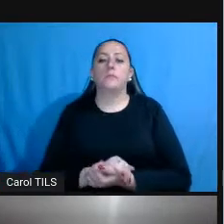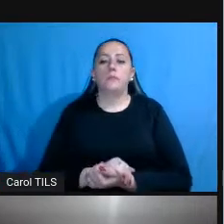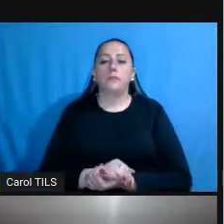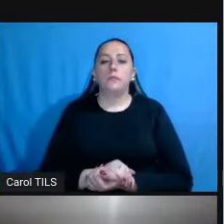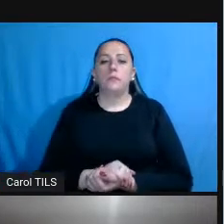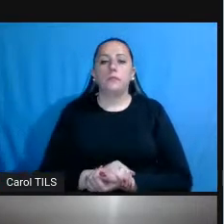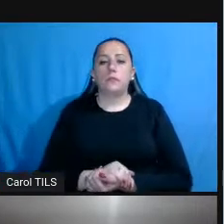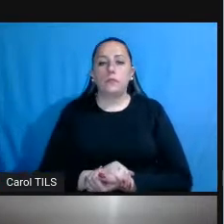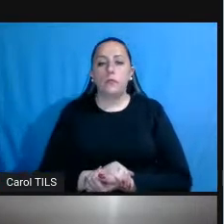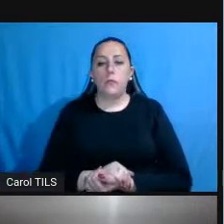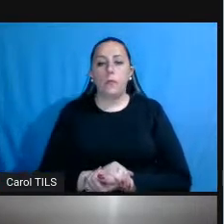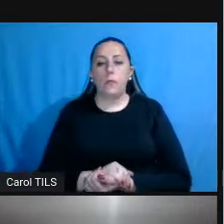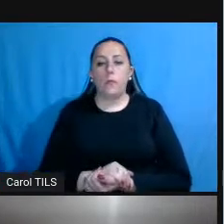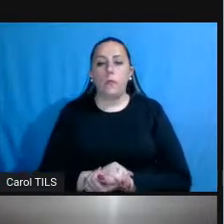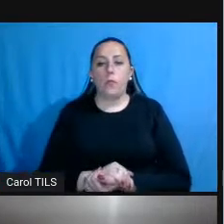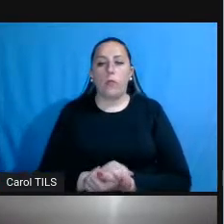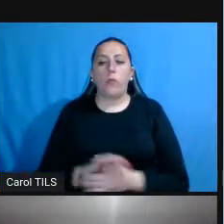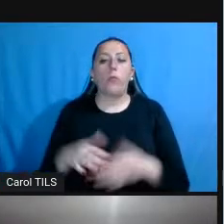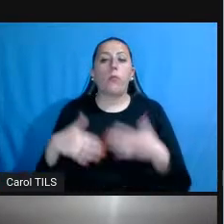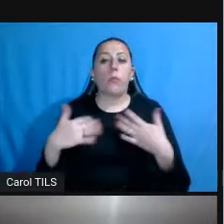cra@alvorada.ifrs. Então,